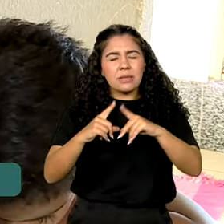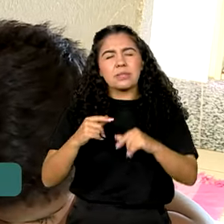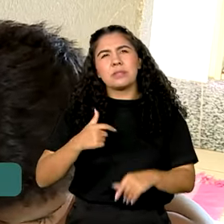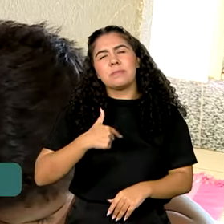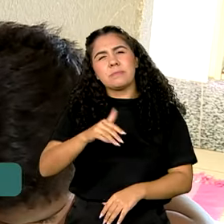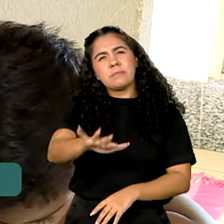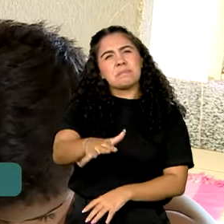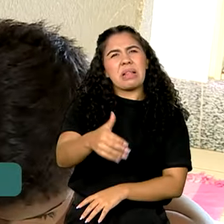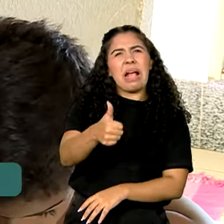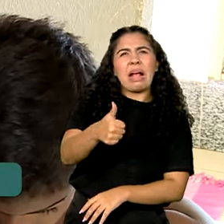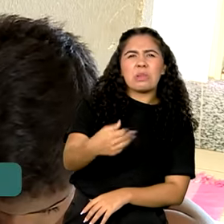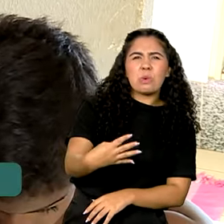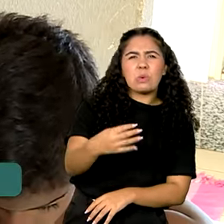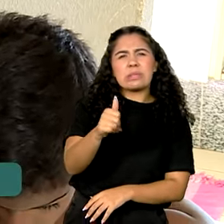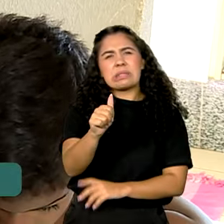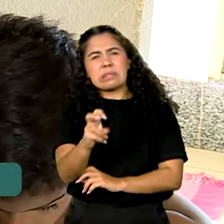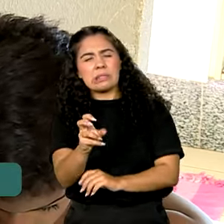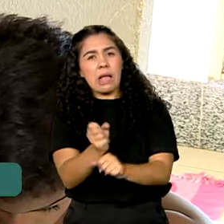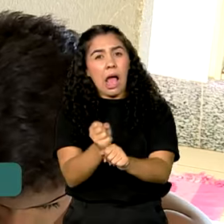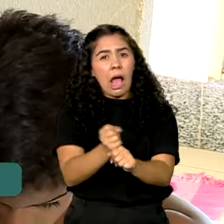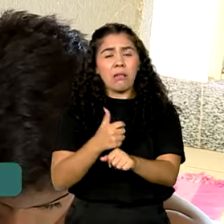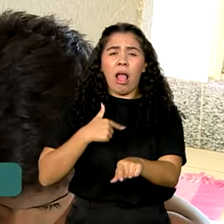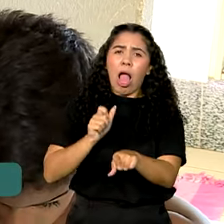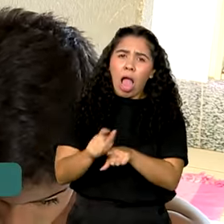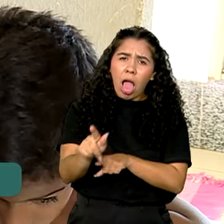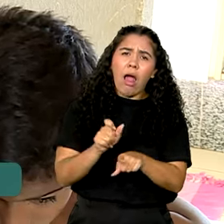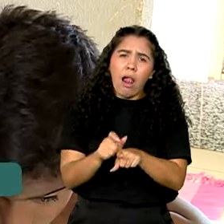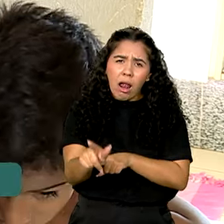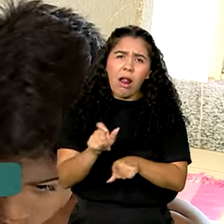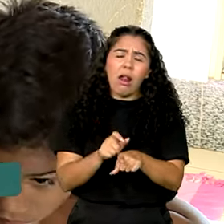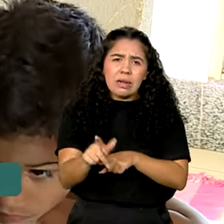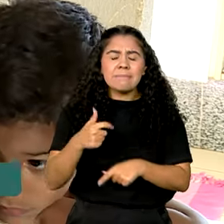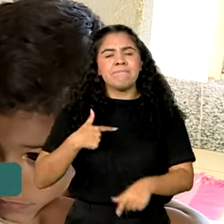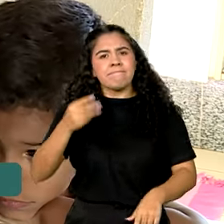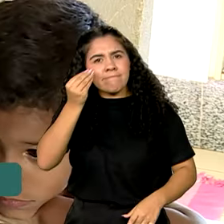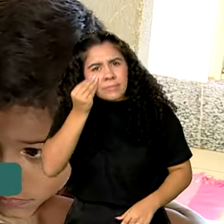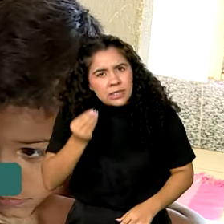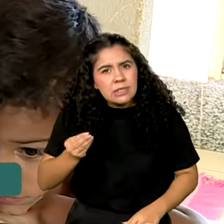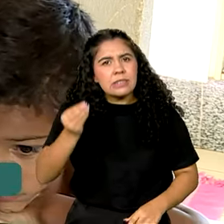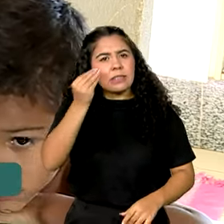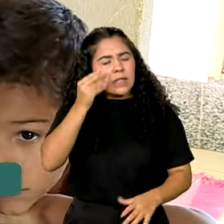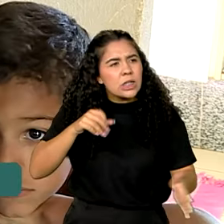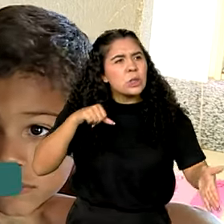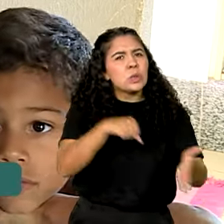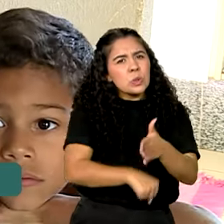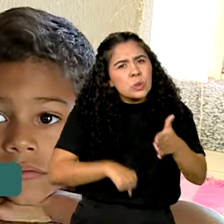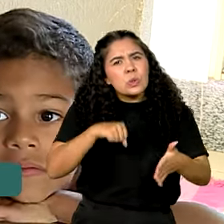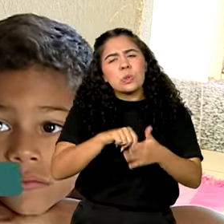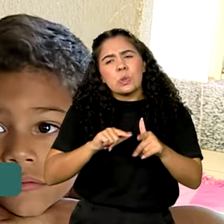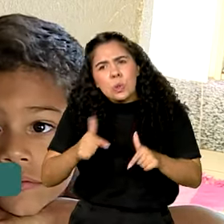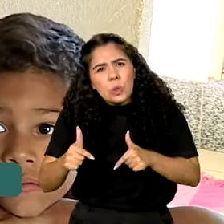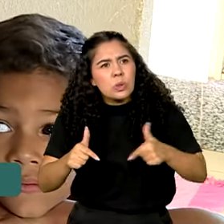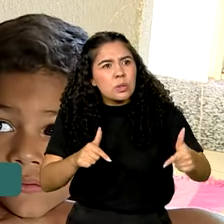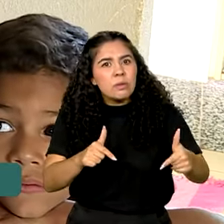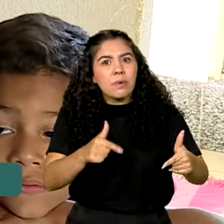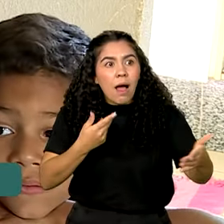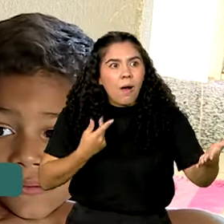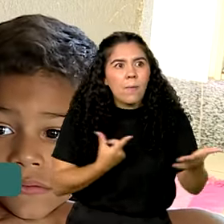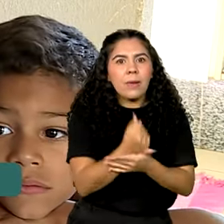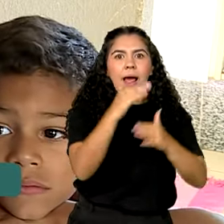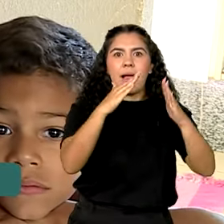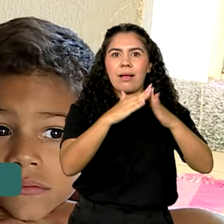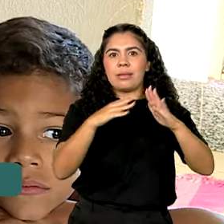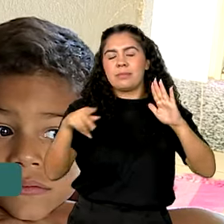que 14 15 anos e sempre na luta tentando sair do aluguel e tudo e se não fosse pelo